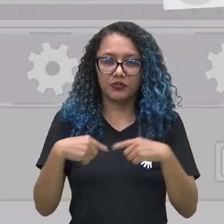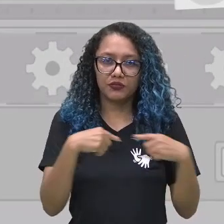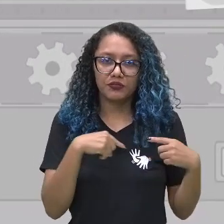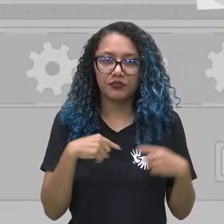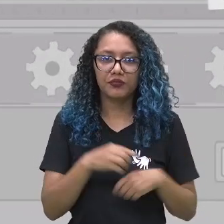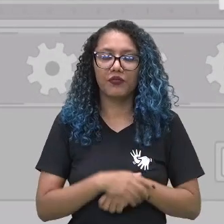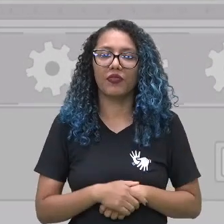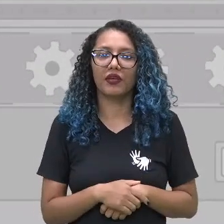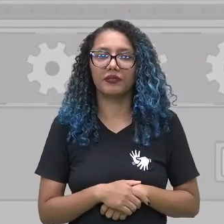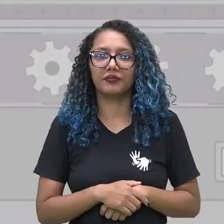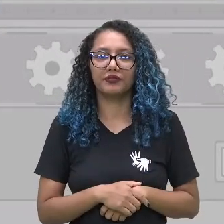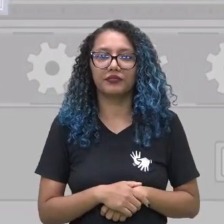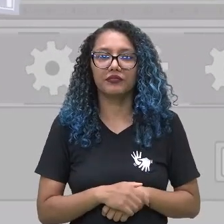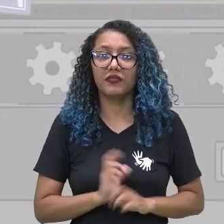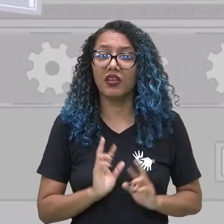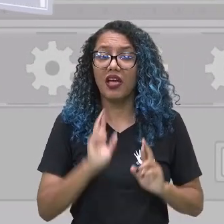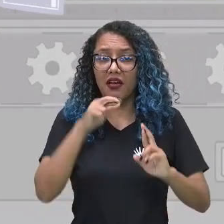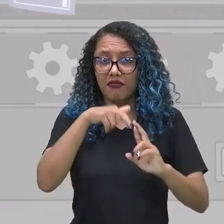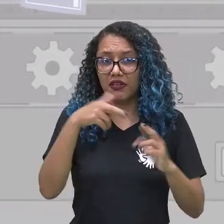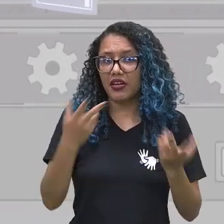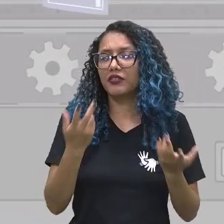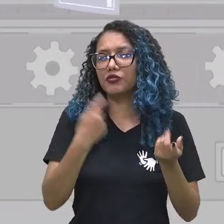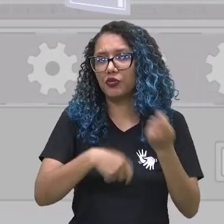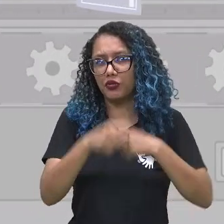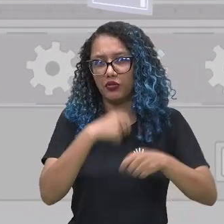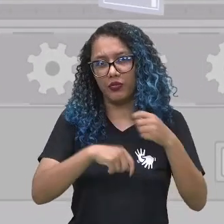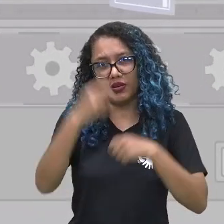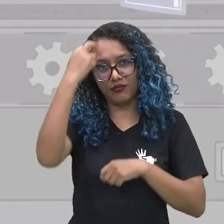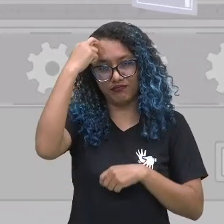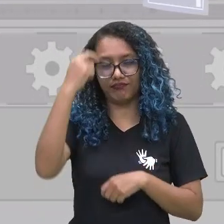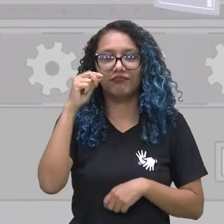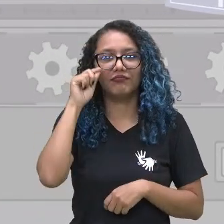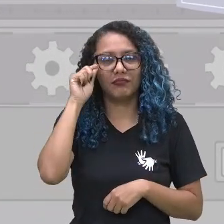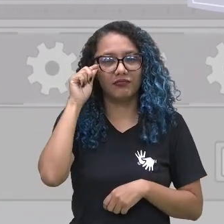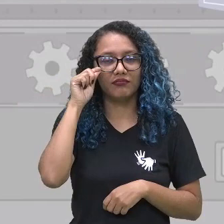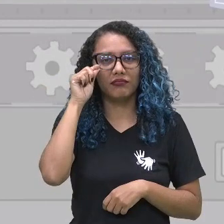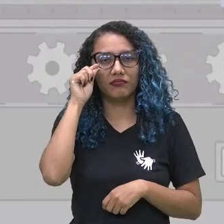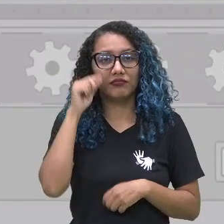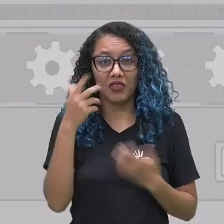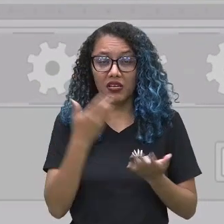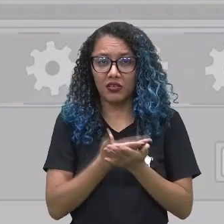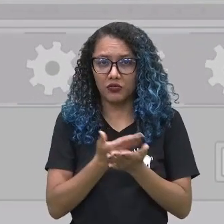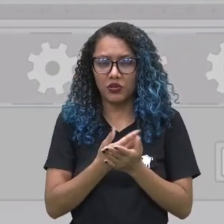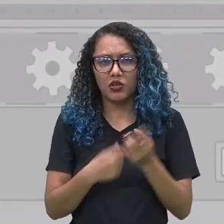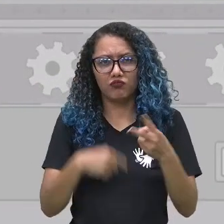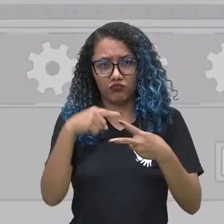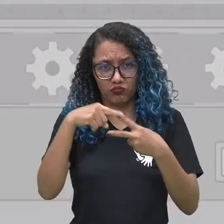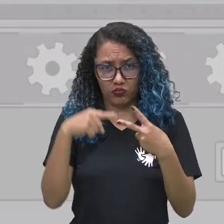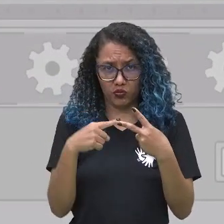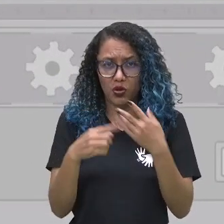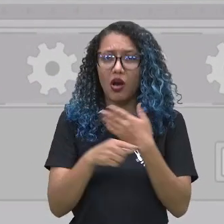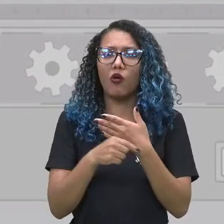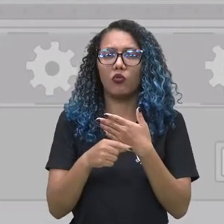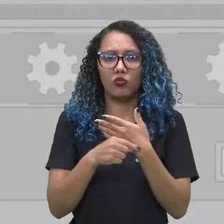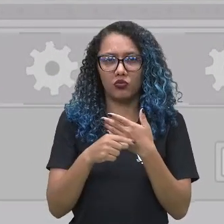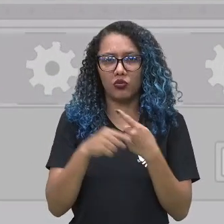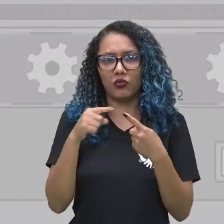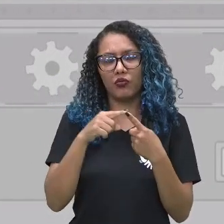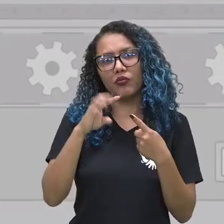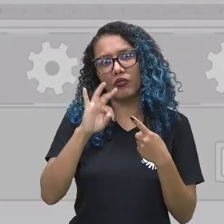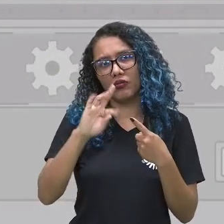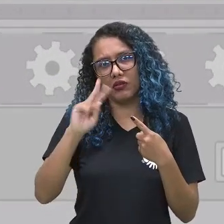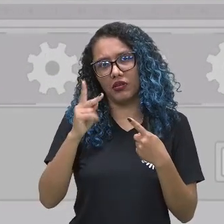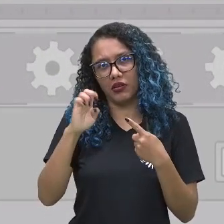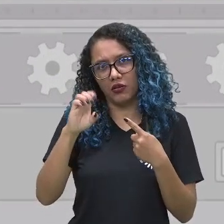da indústria cultural, né, eles vão trazer. Então, nós estamos trabalhando com dois teóricos, né, que é o Theodor Adorno